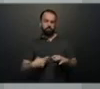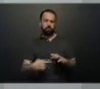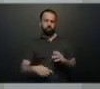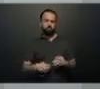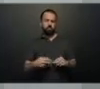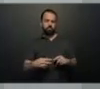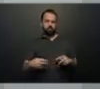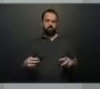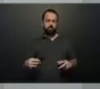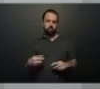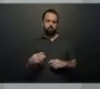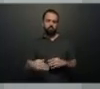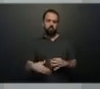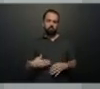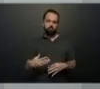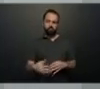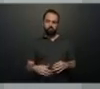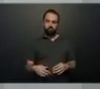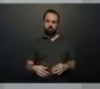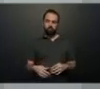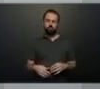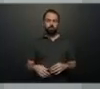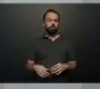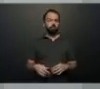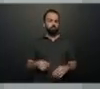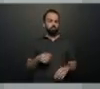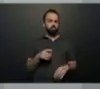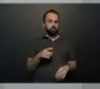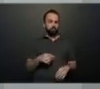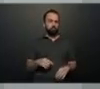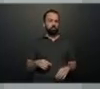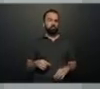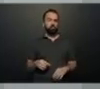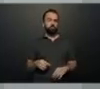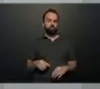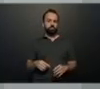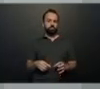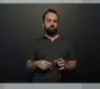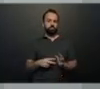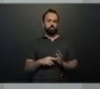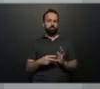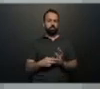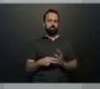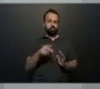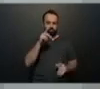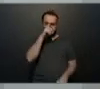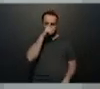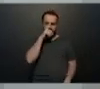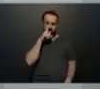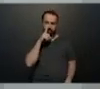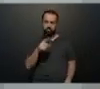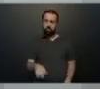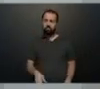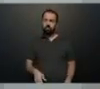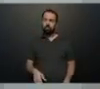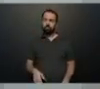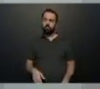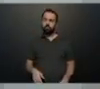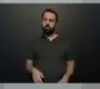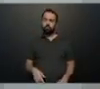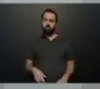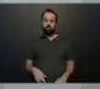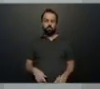outros artefatos, são classificados como resíduos perigosos. Segundo o